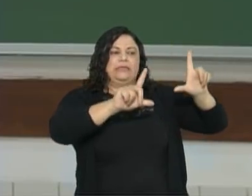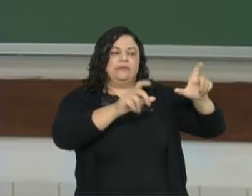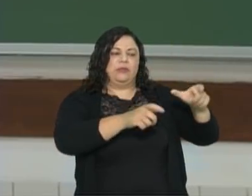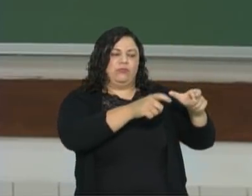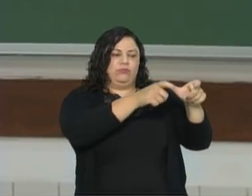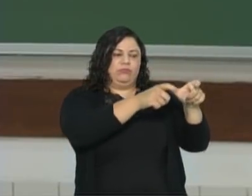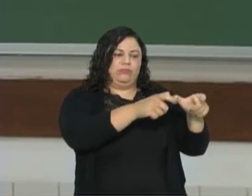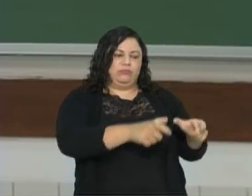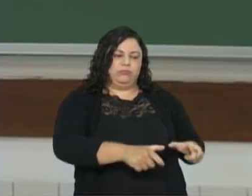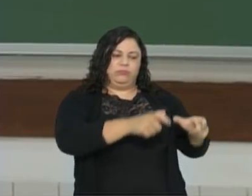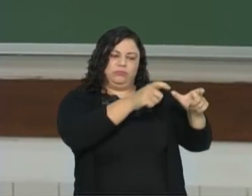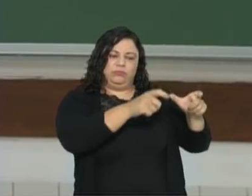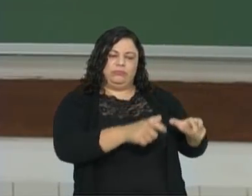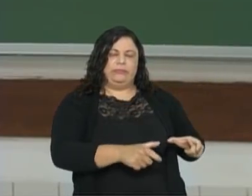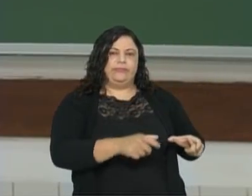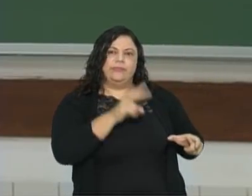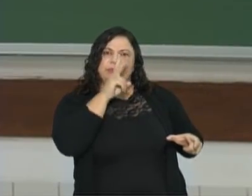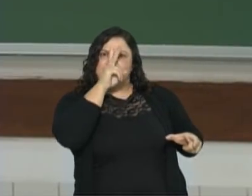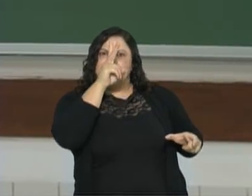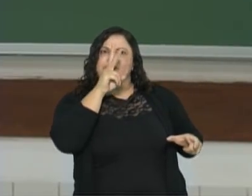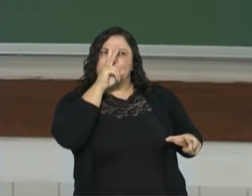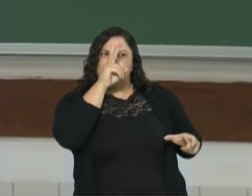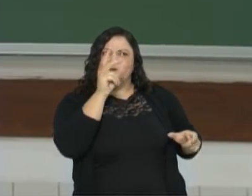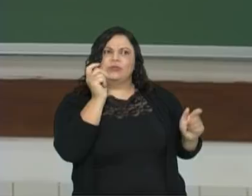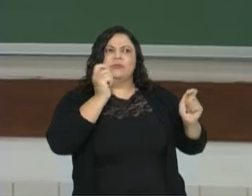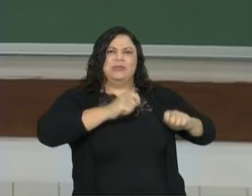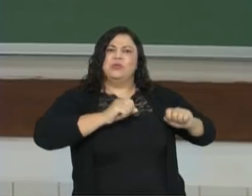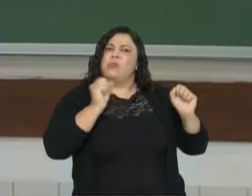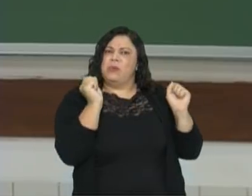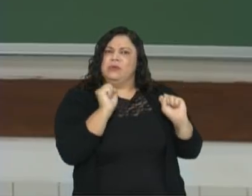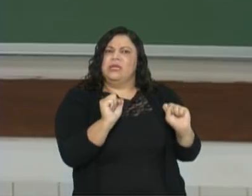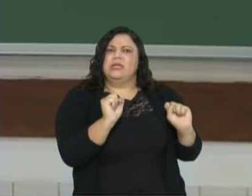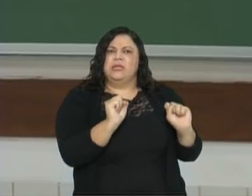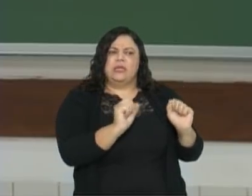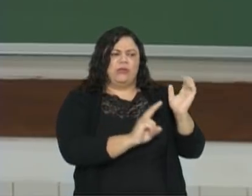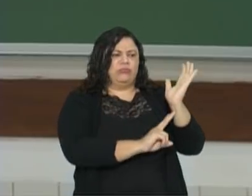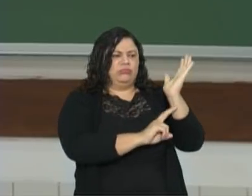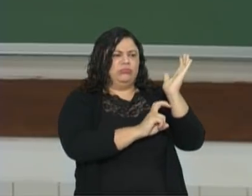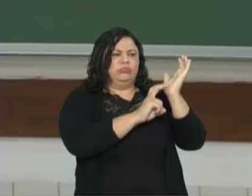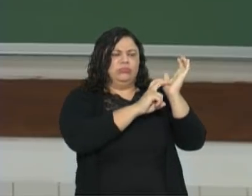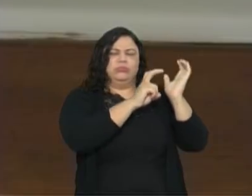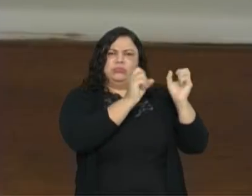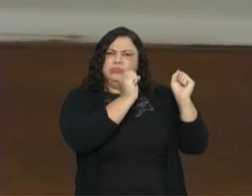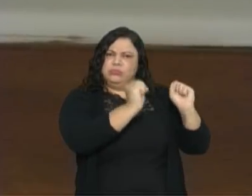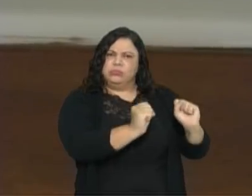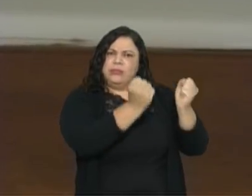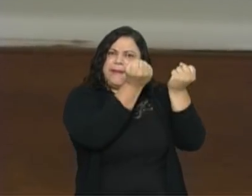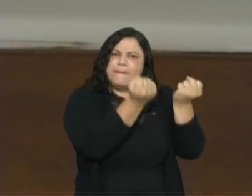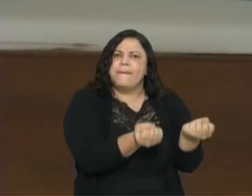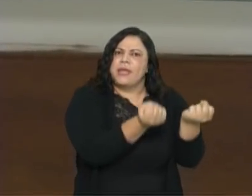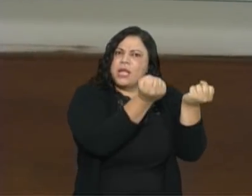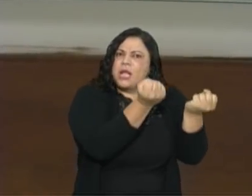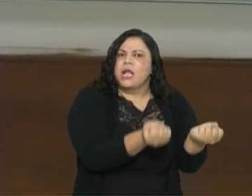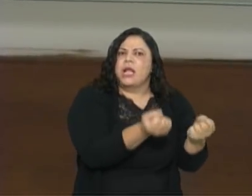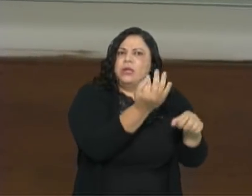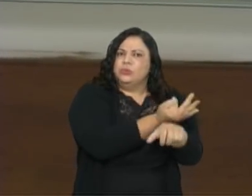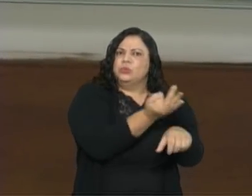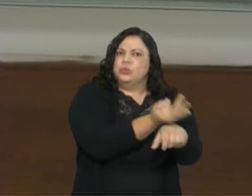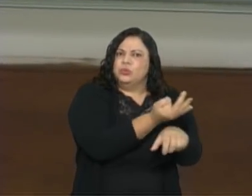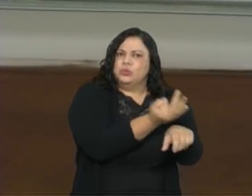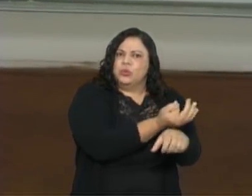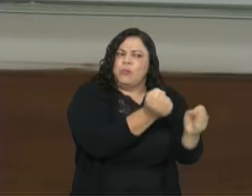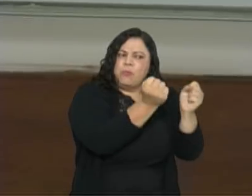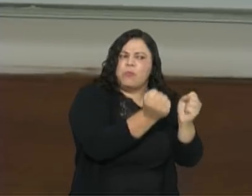estrutura, mas eu poderia tranquilamente subir em cima disso aqui e essa estrutura suportaria. Por quê? Porque tem